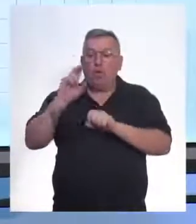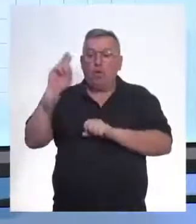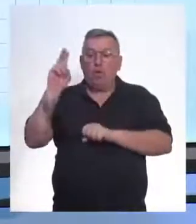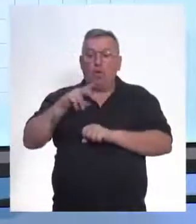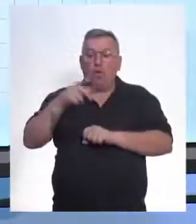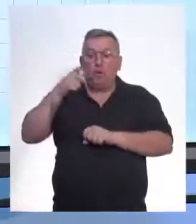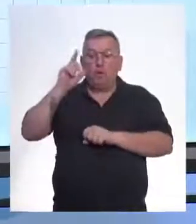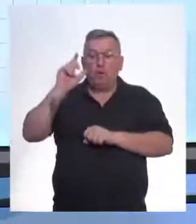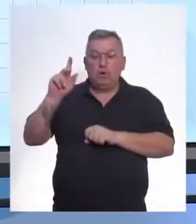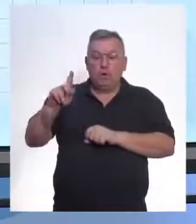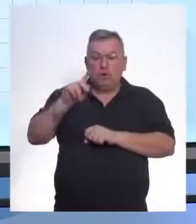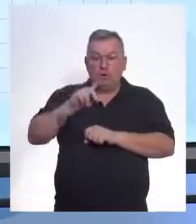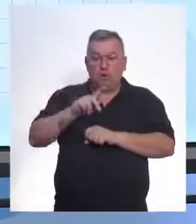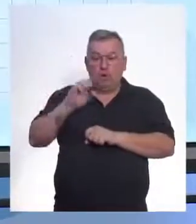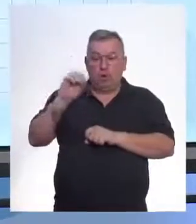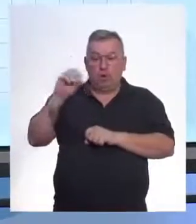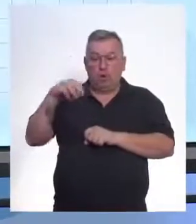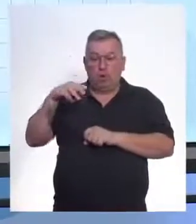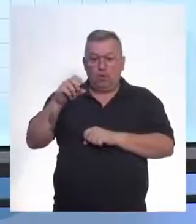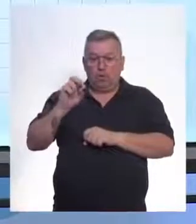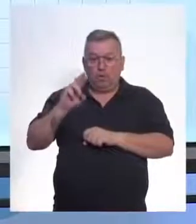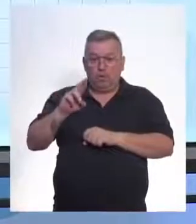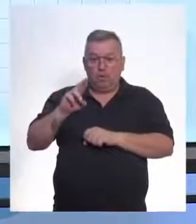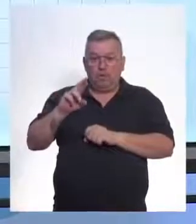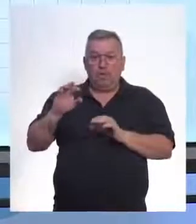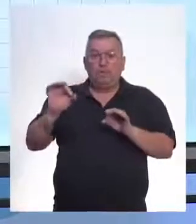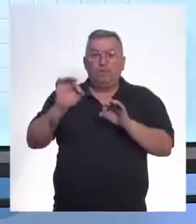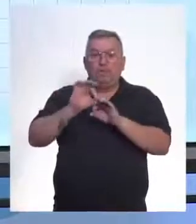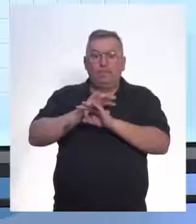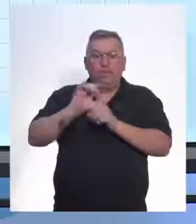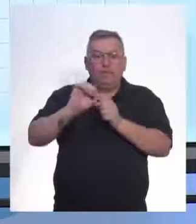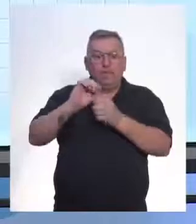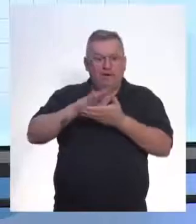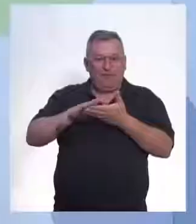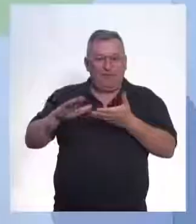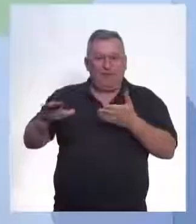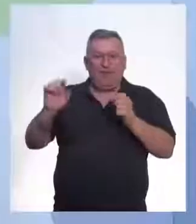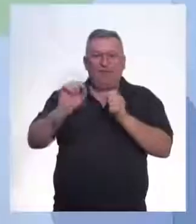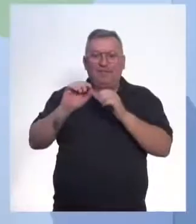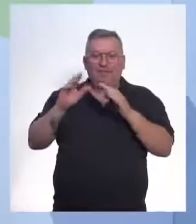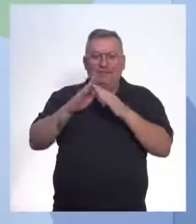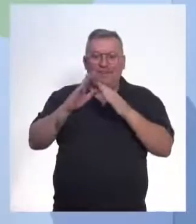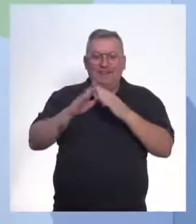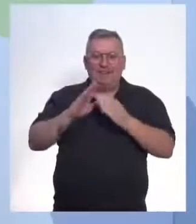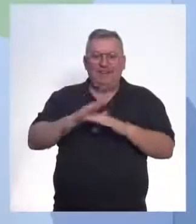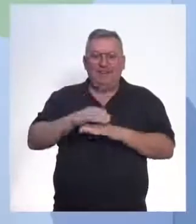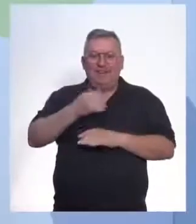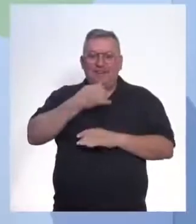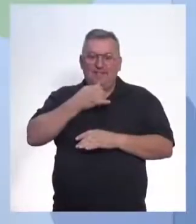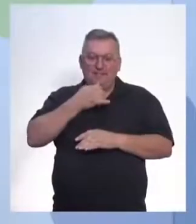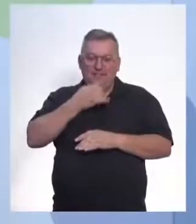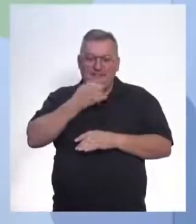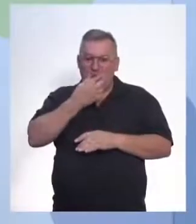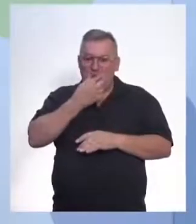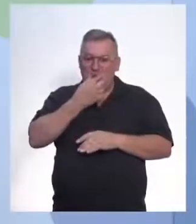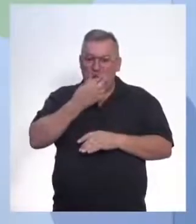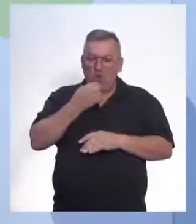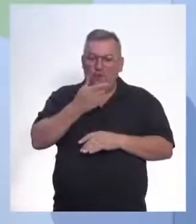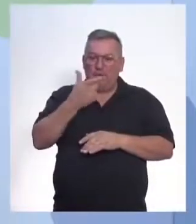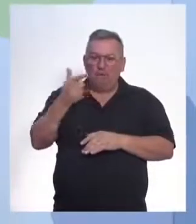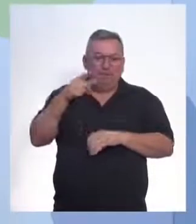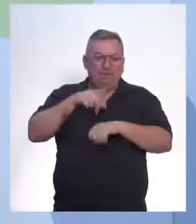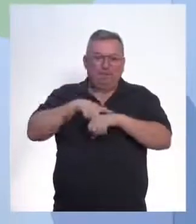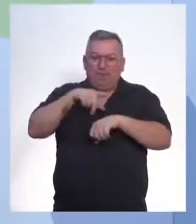ontem com o professor Osmar? E eu sei que ele deixou até uma lição de casa, não é essa história, Jonas? Foi, infelizmente, a aula não tinha